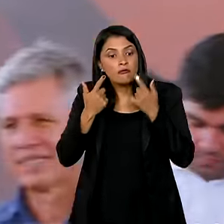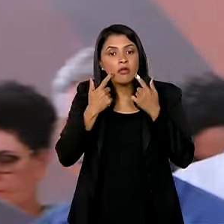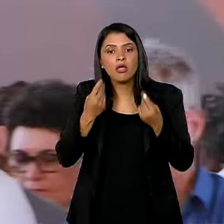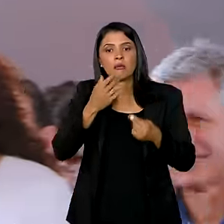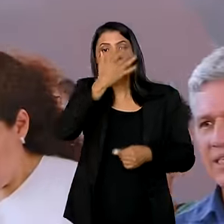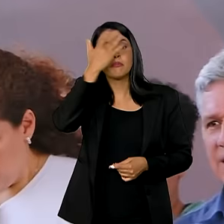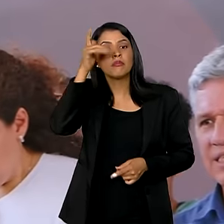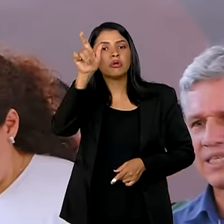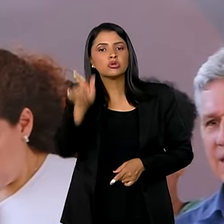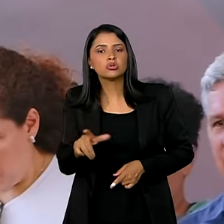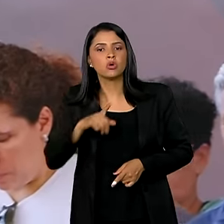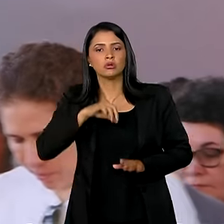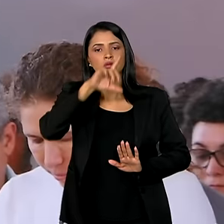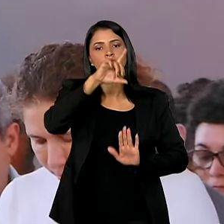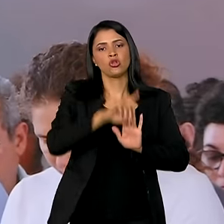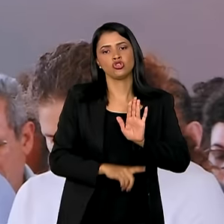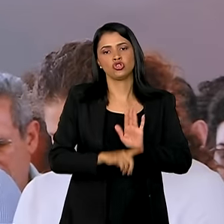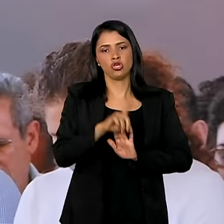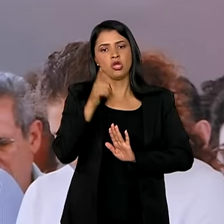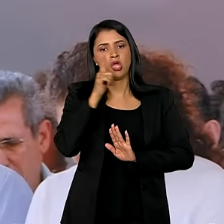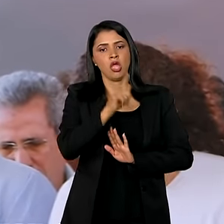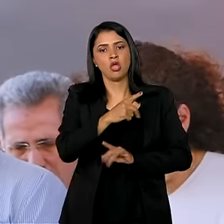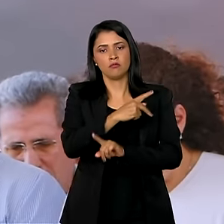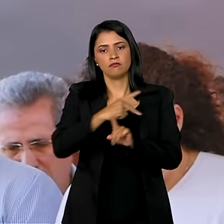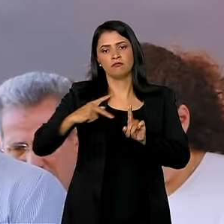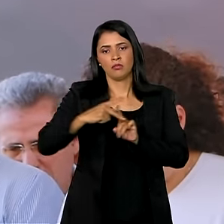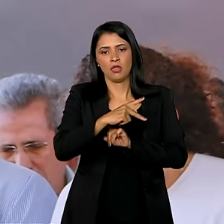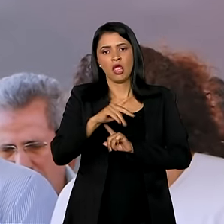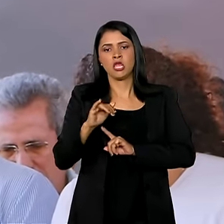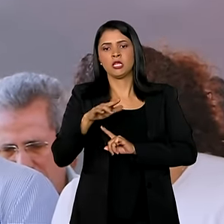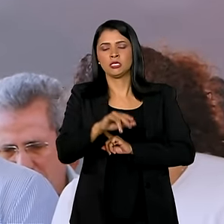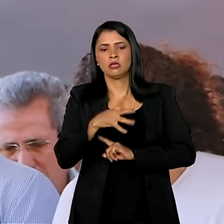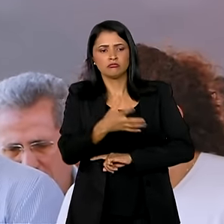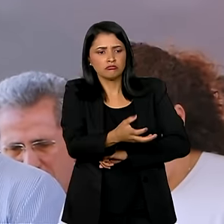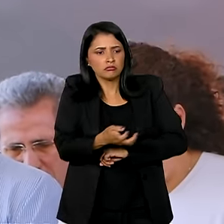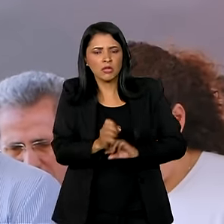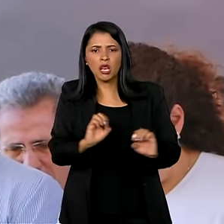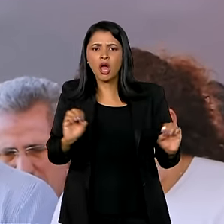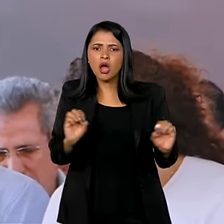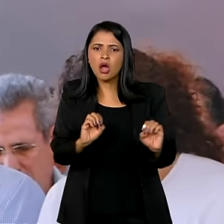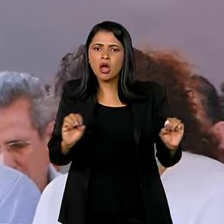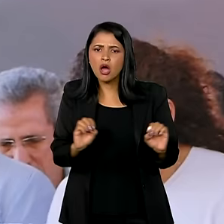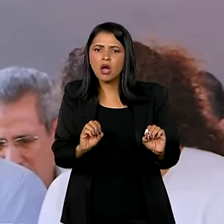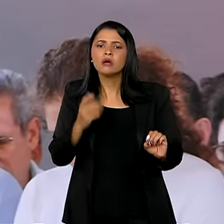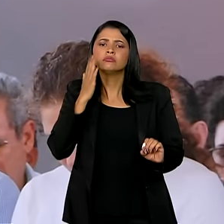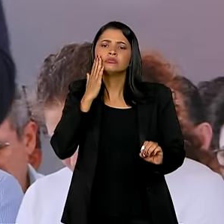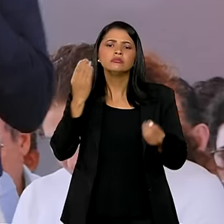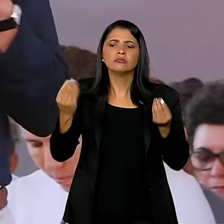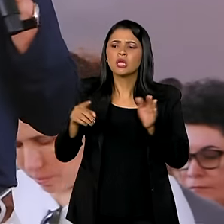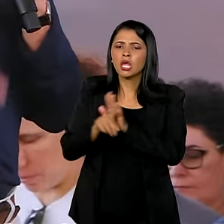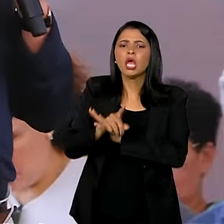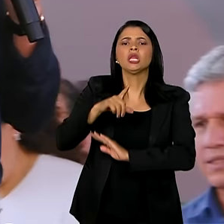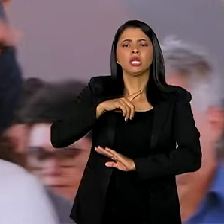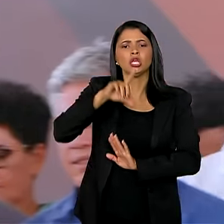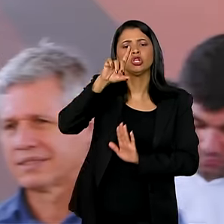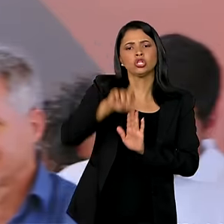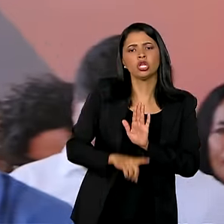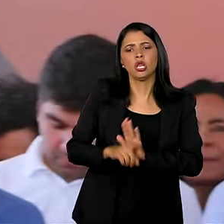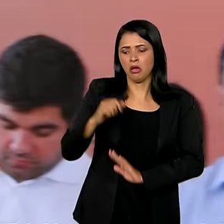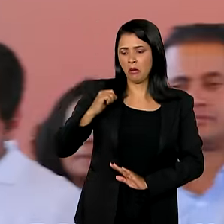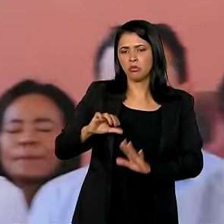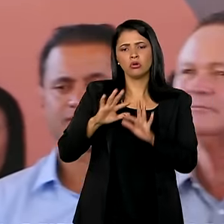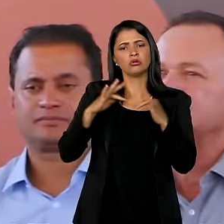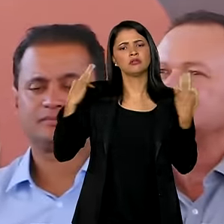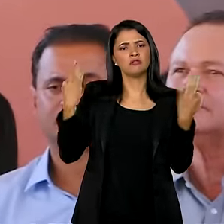as pessoas que têm direito a benefício previdenciário e não estão recebendo. Nós queremos saber quem é que tem direito ao Bolsa